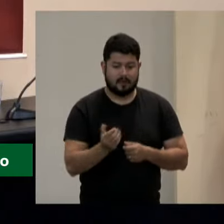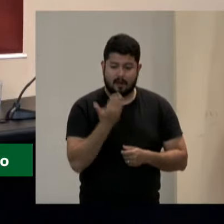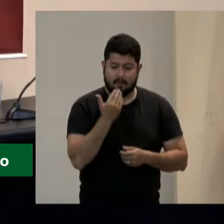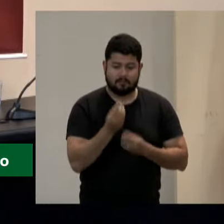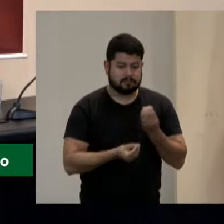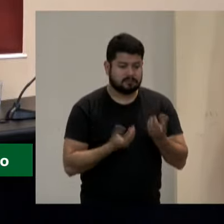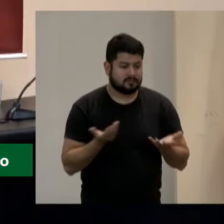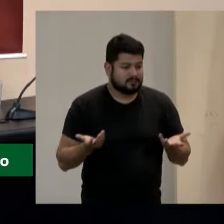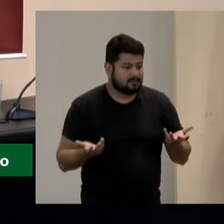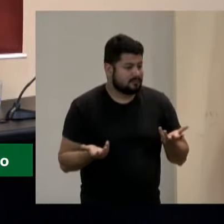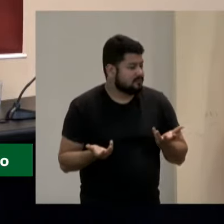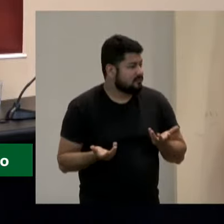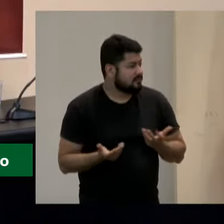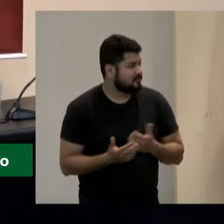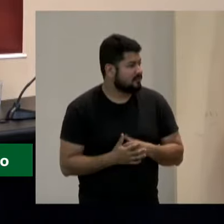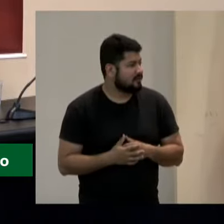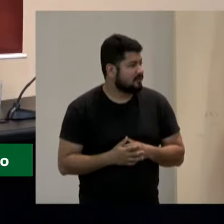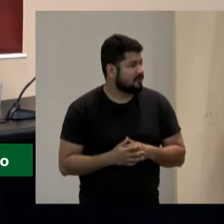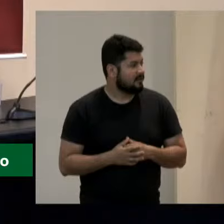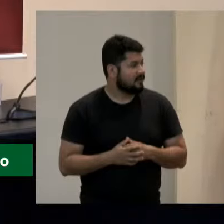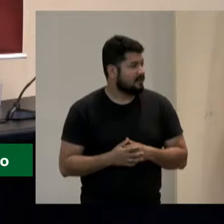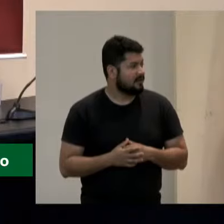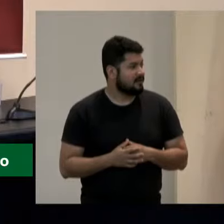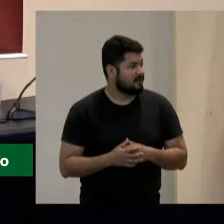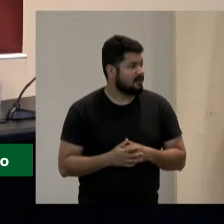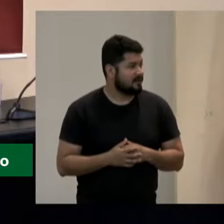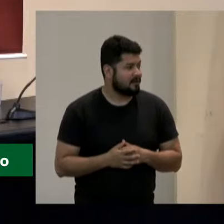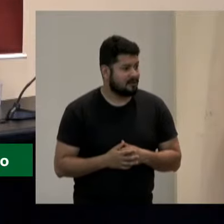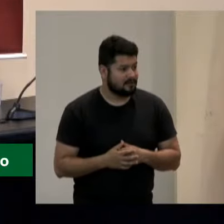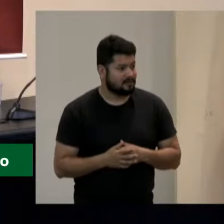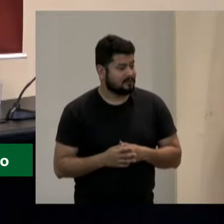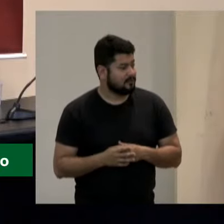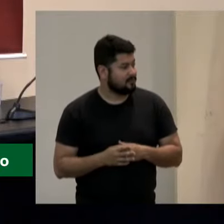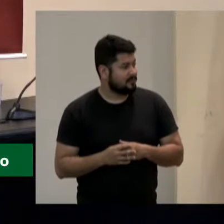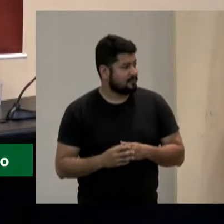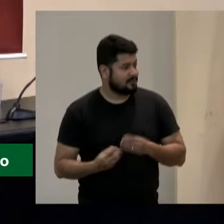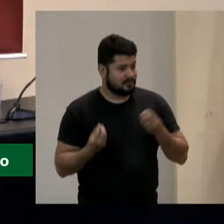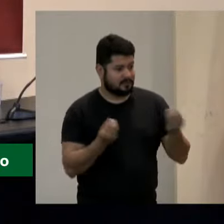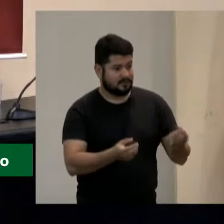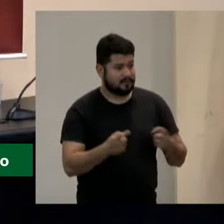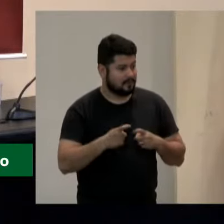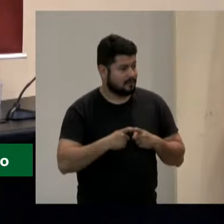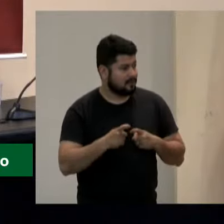Aí nós lá, e aí colocou os braços em todo mundo, e o médico,